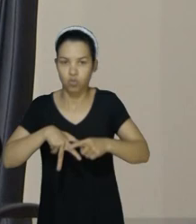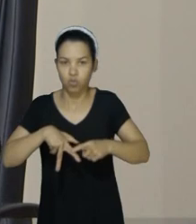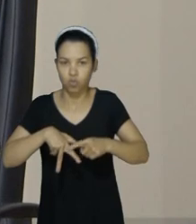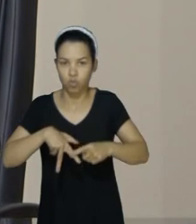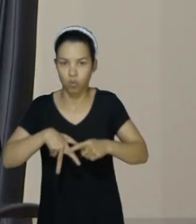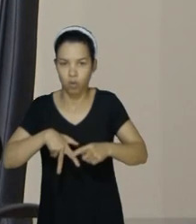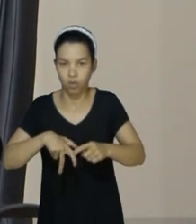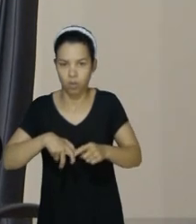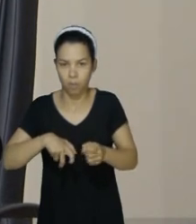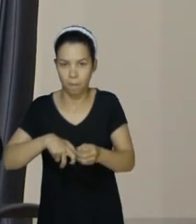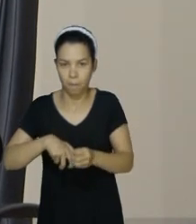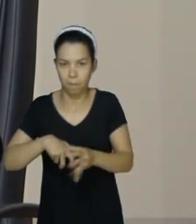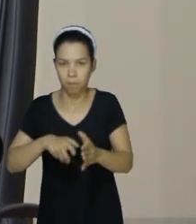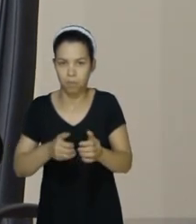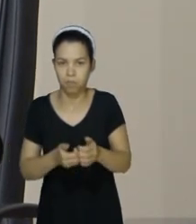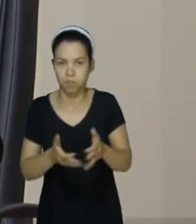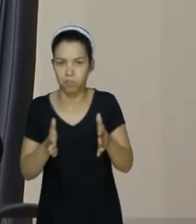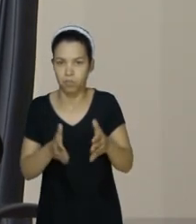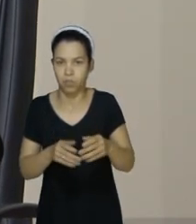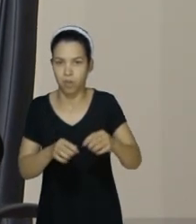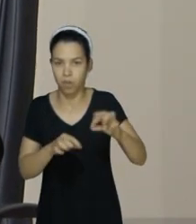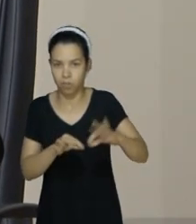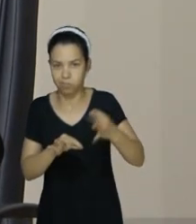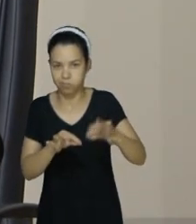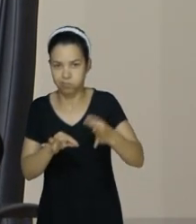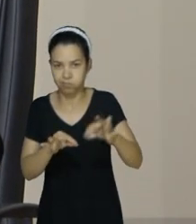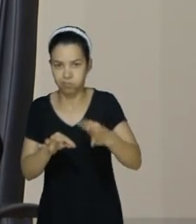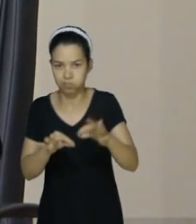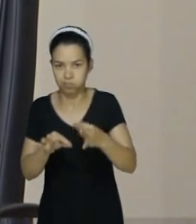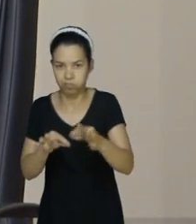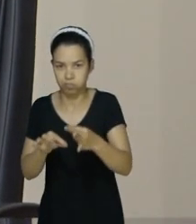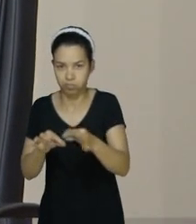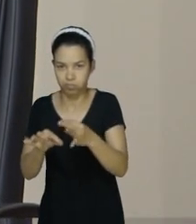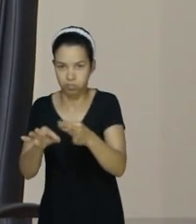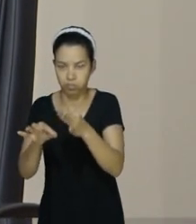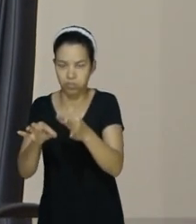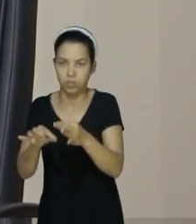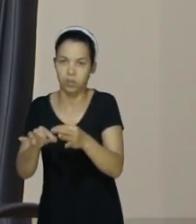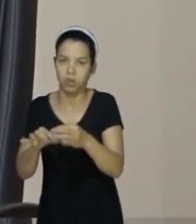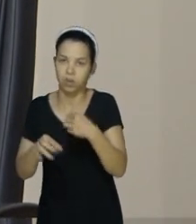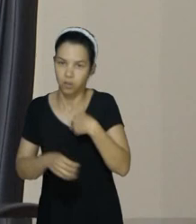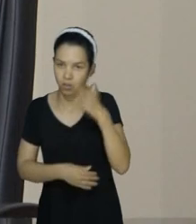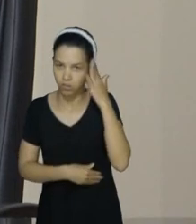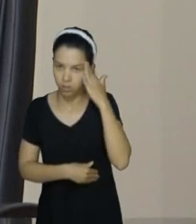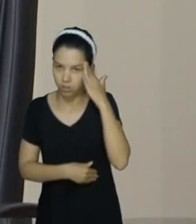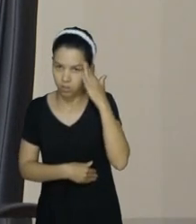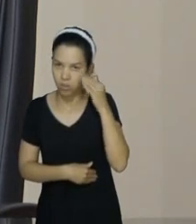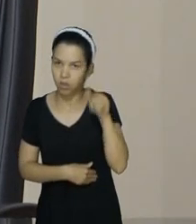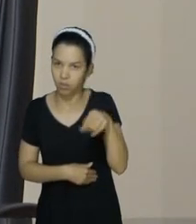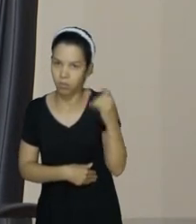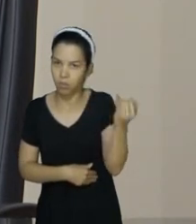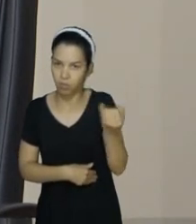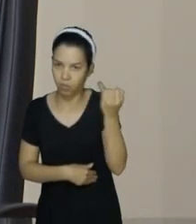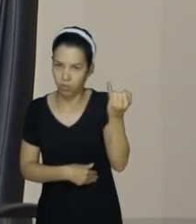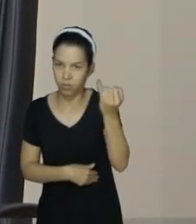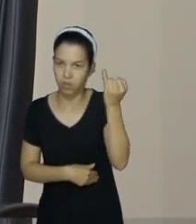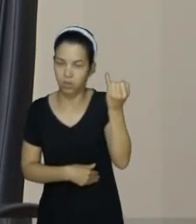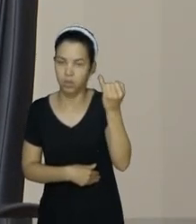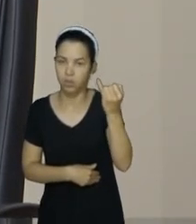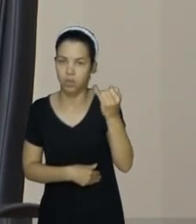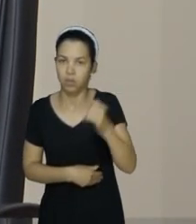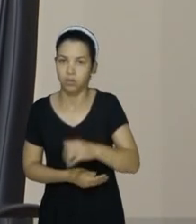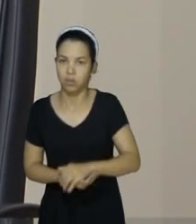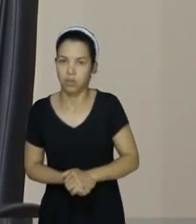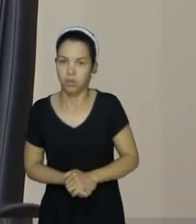primeiro remédio que vinha, era no joelho. E eu sei quanto que era importante, e sei quanto que é importante